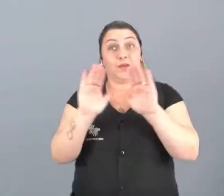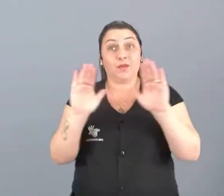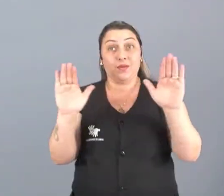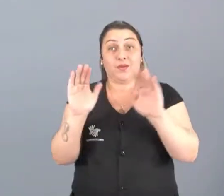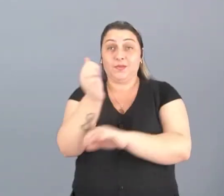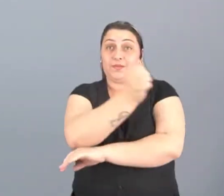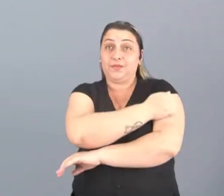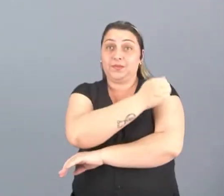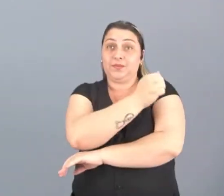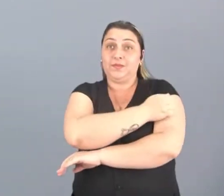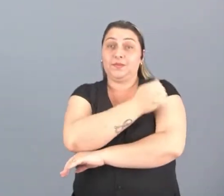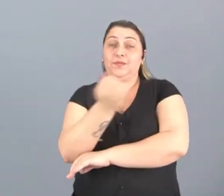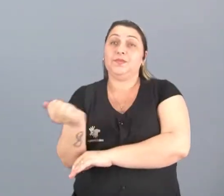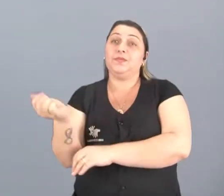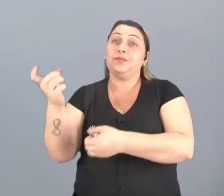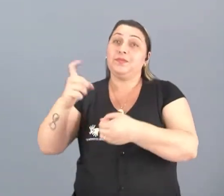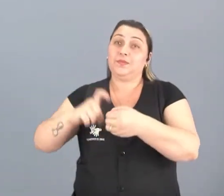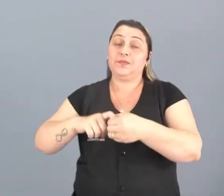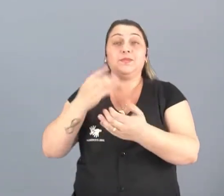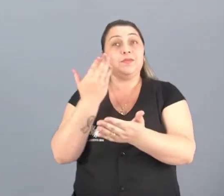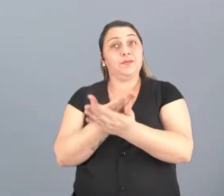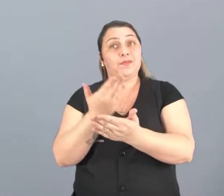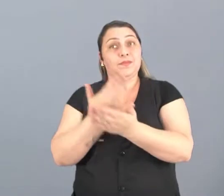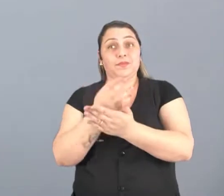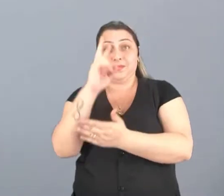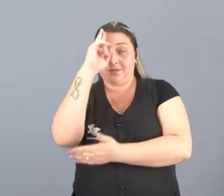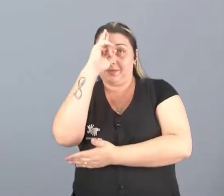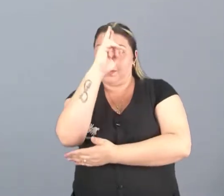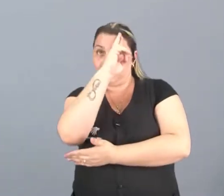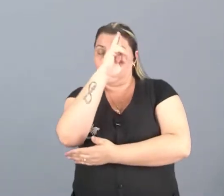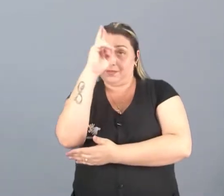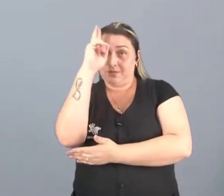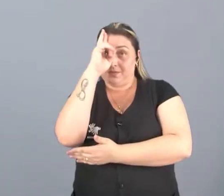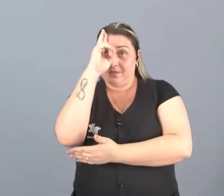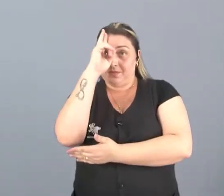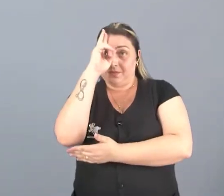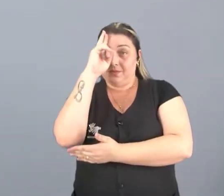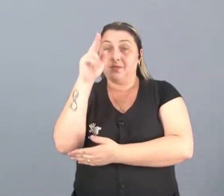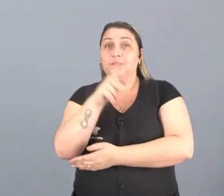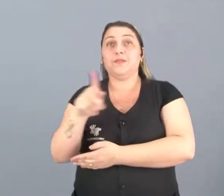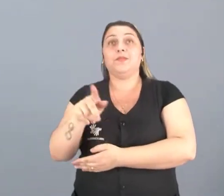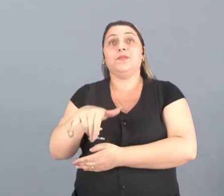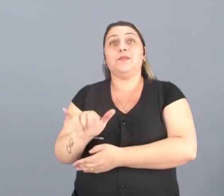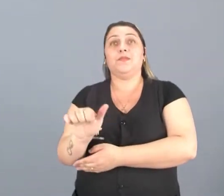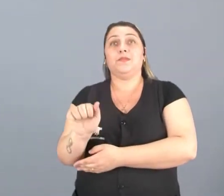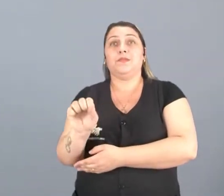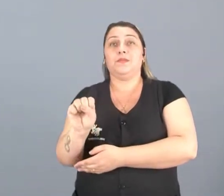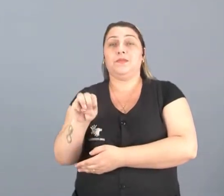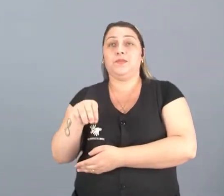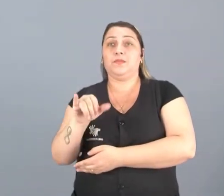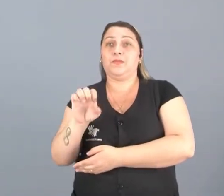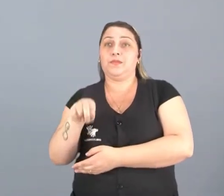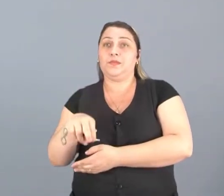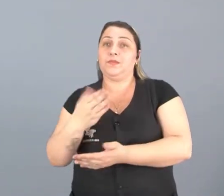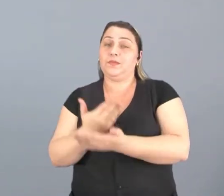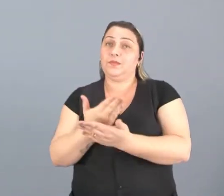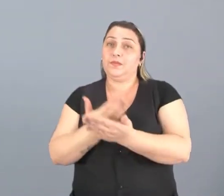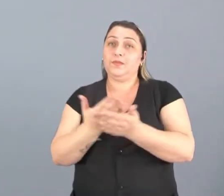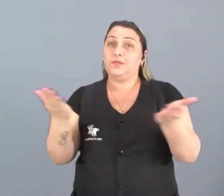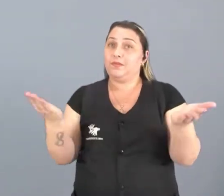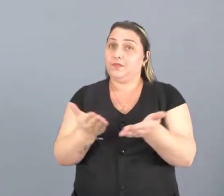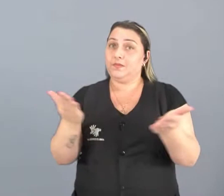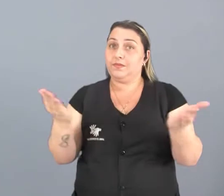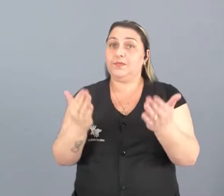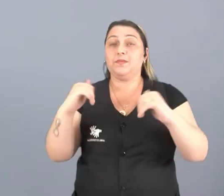Olá, querido aluno, estamos de volta para mais uma aula de História. Eu sou a professora Yasmin e na aula de hoje nós vamos